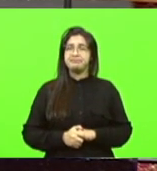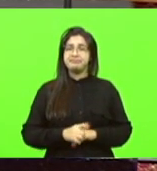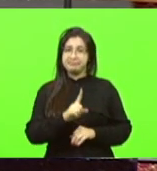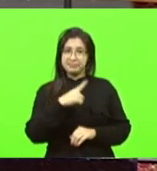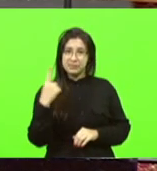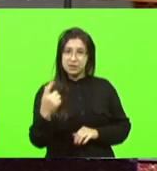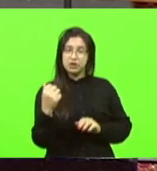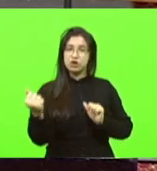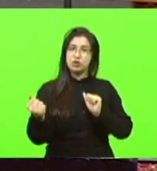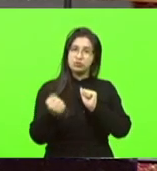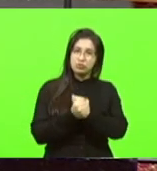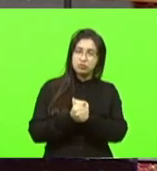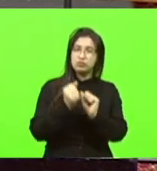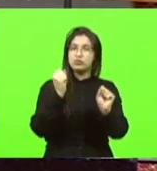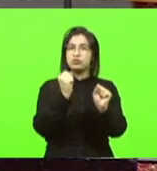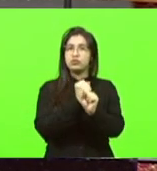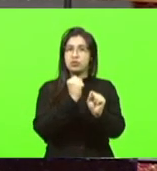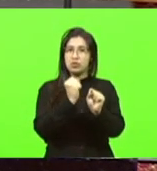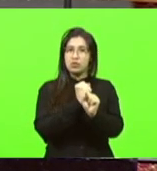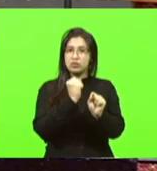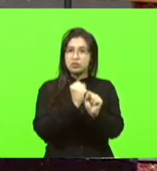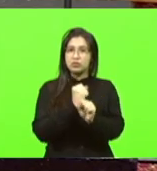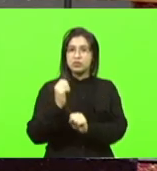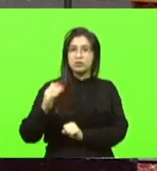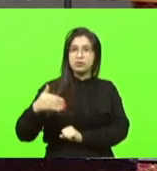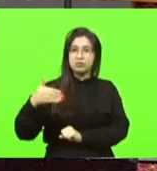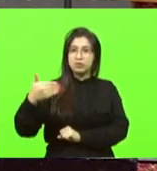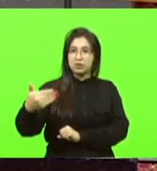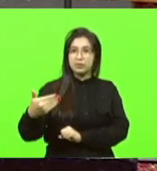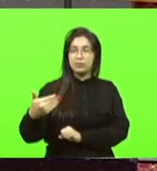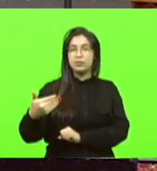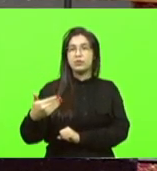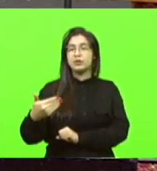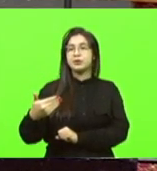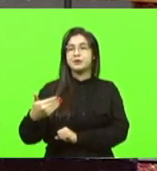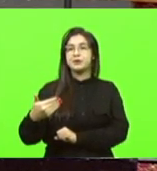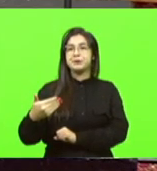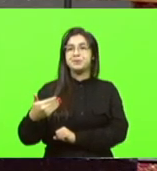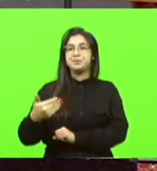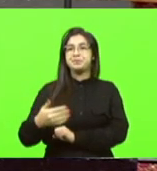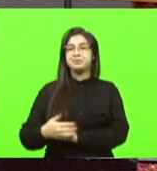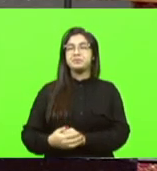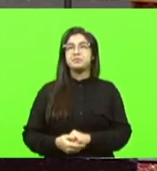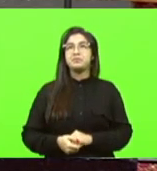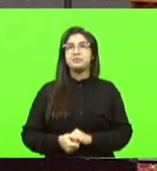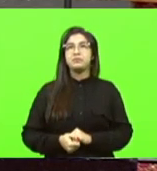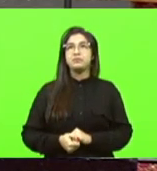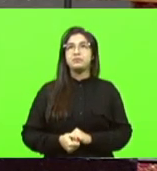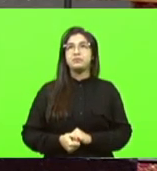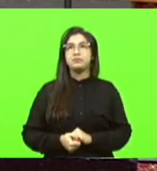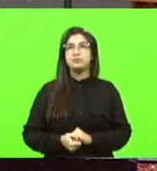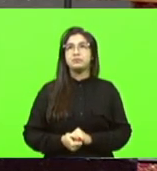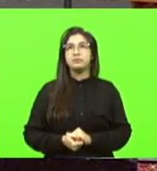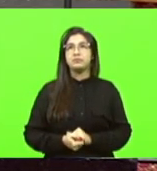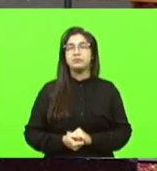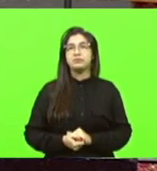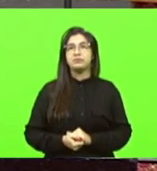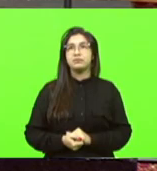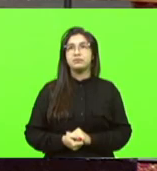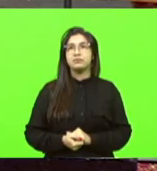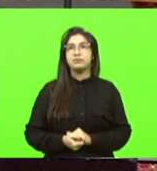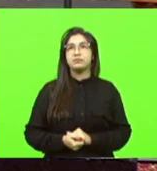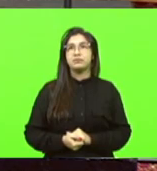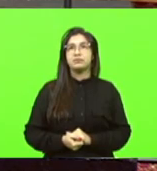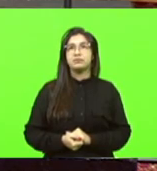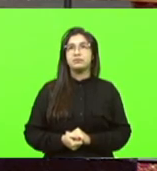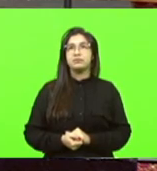logo em seguida a EQ eu penso Deputado José Milton